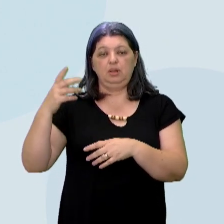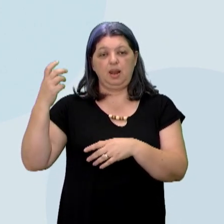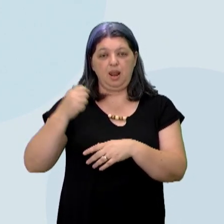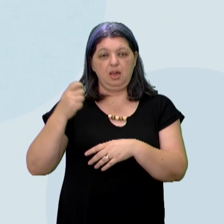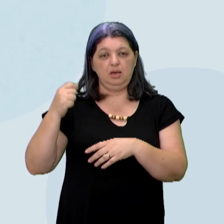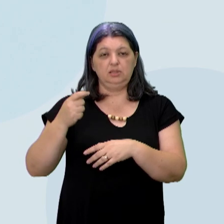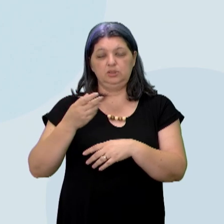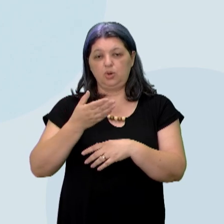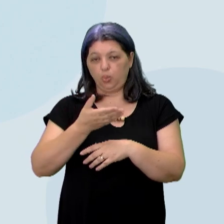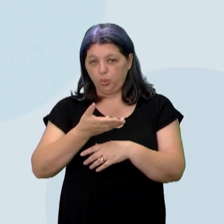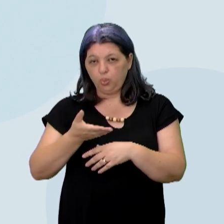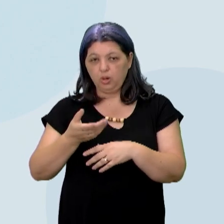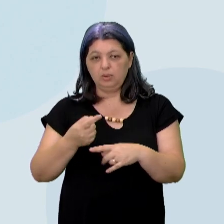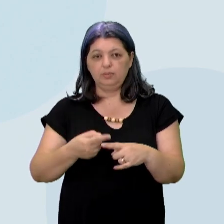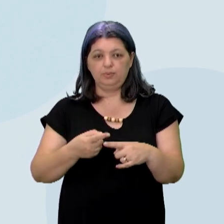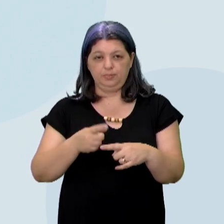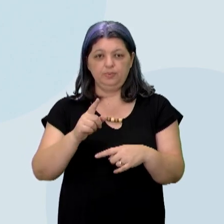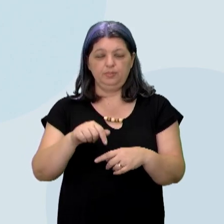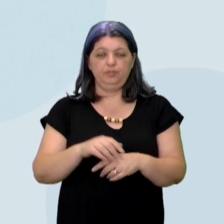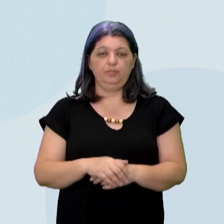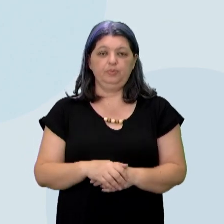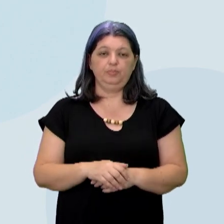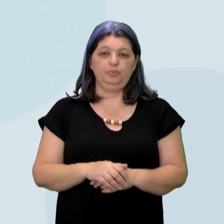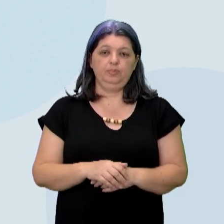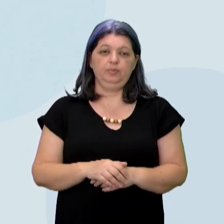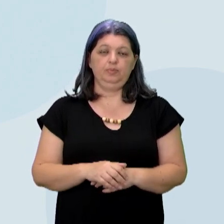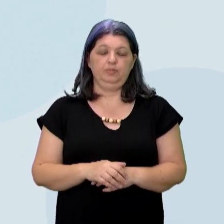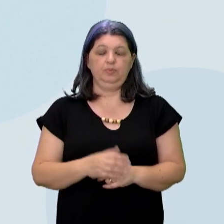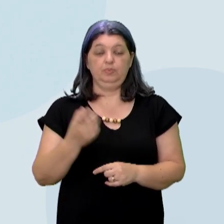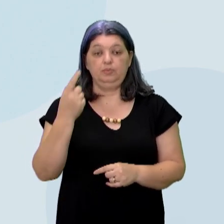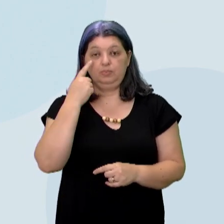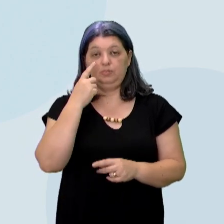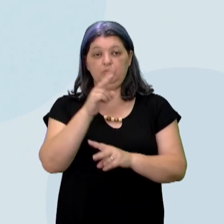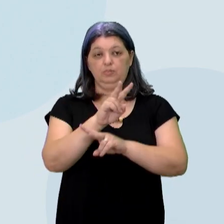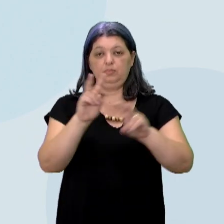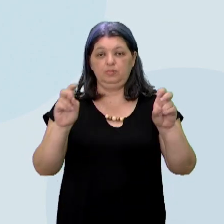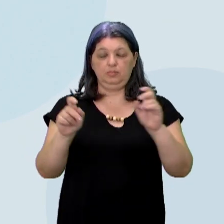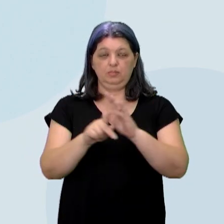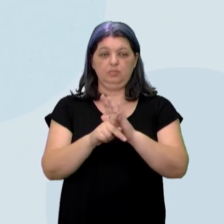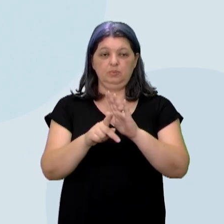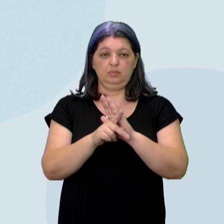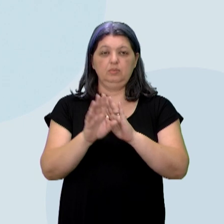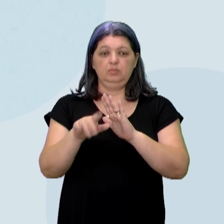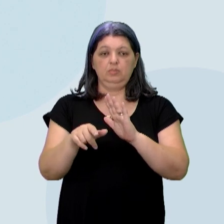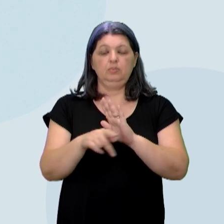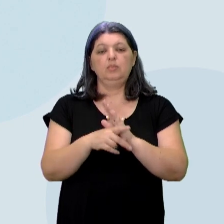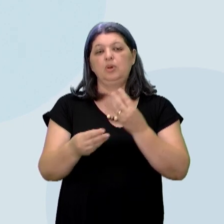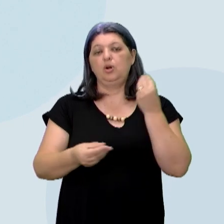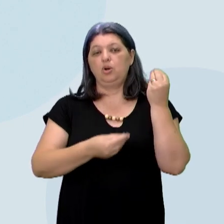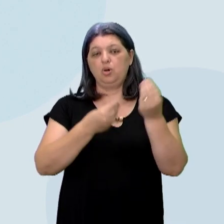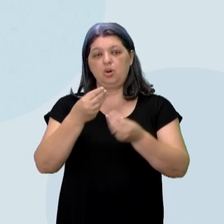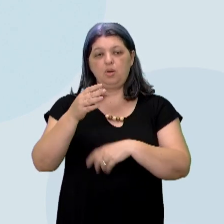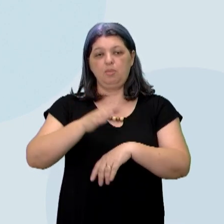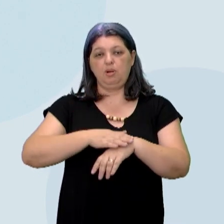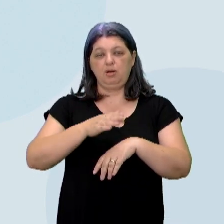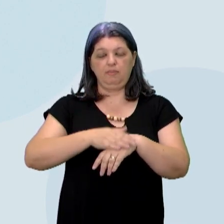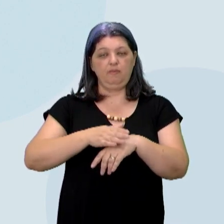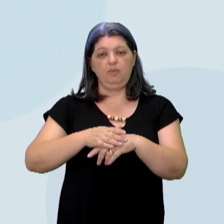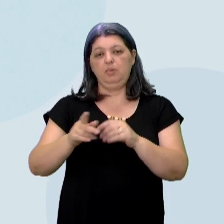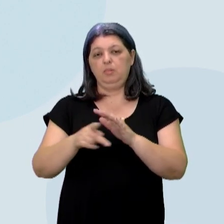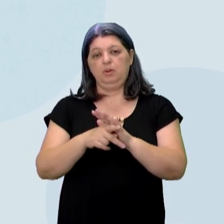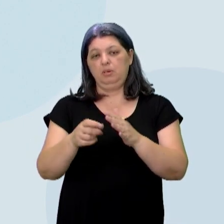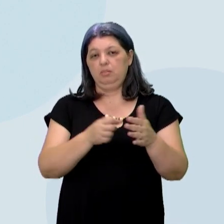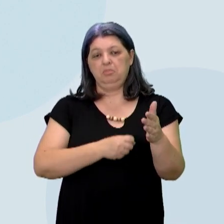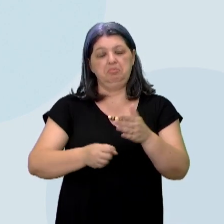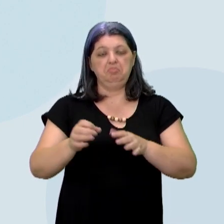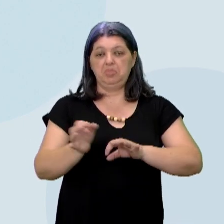leitura do texto a gente vai para o exercício. Vamos lá, Pro. Então vamos lá. O título, como o professor mencionou, como é feito o leite em pó. O